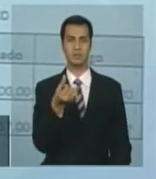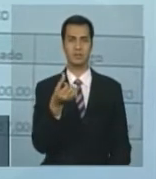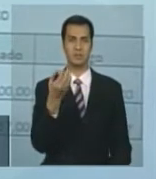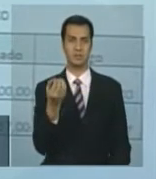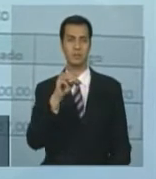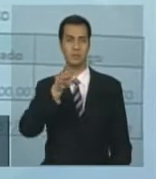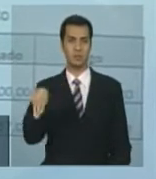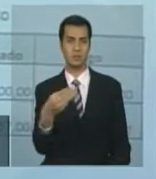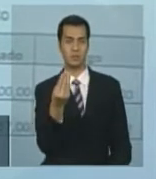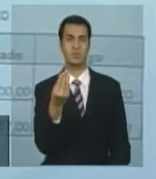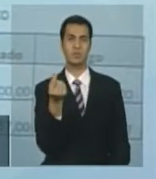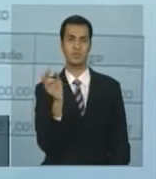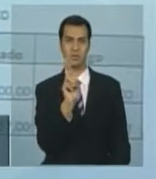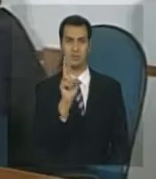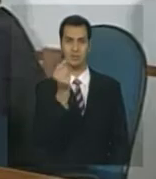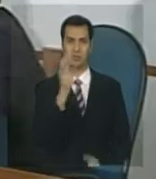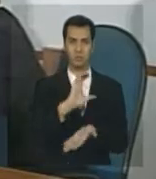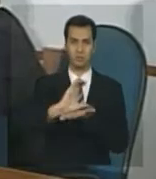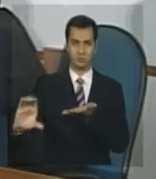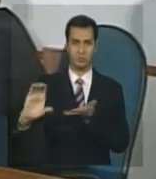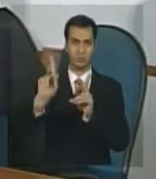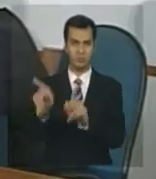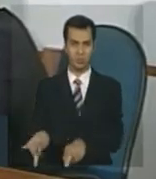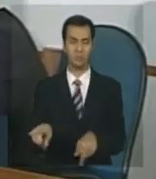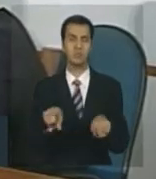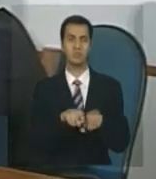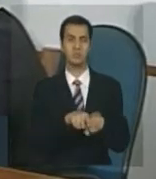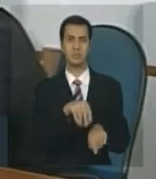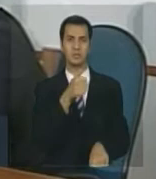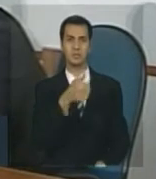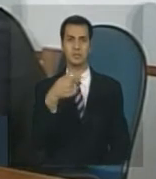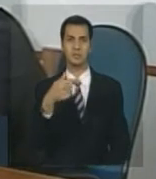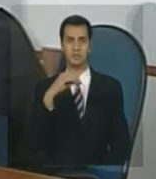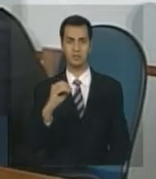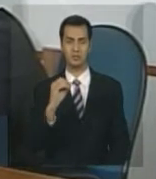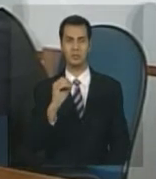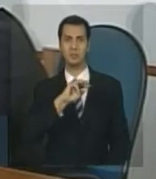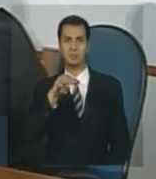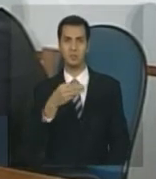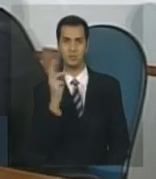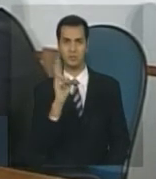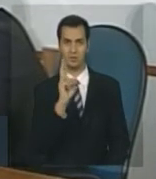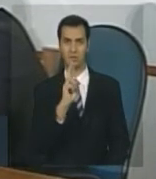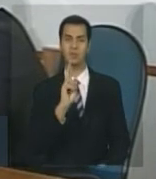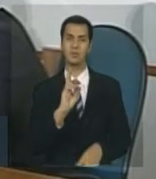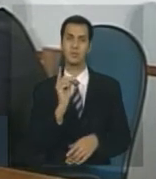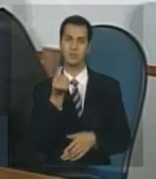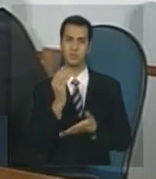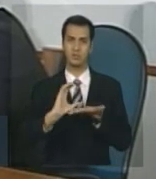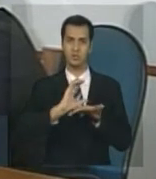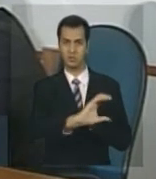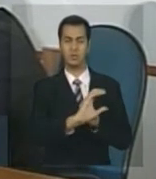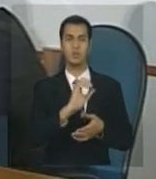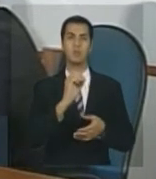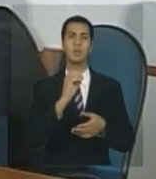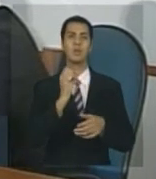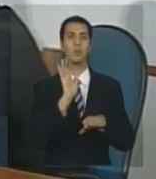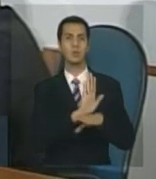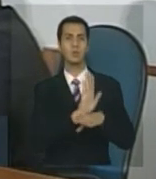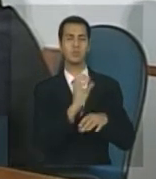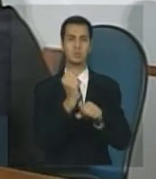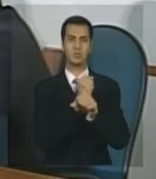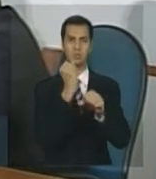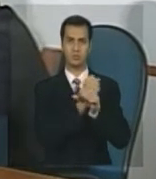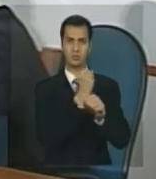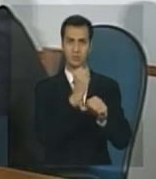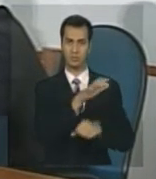assistência à população e tivemos 170 para a rubrica de reconstrução de cenários de